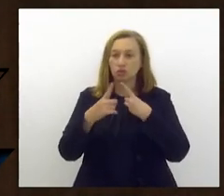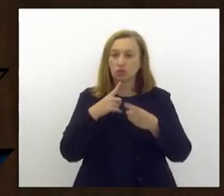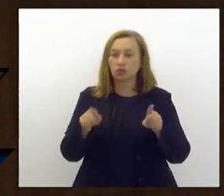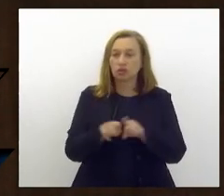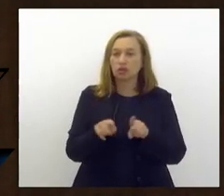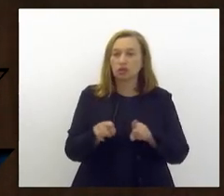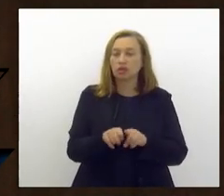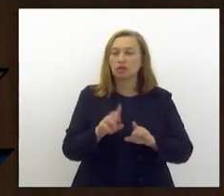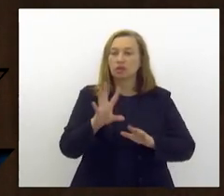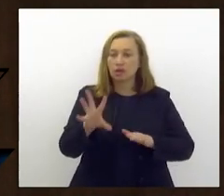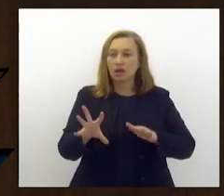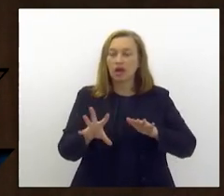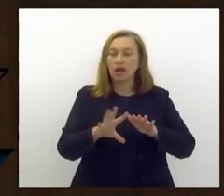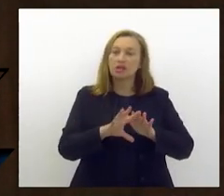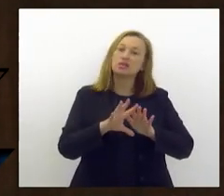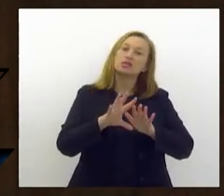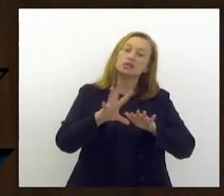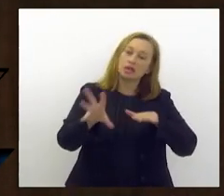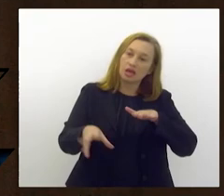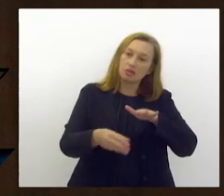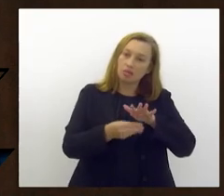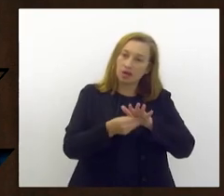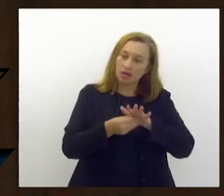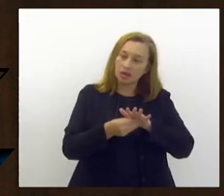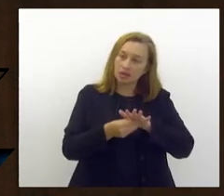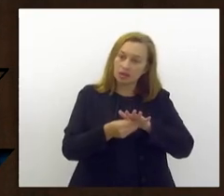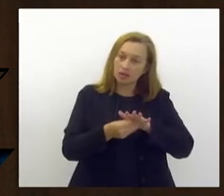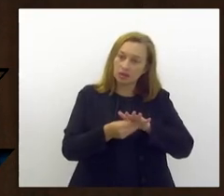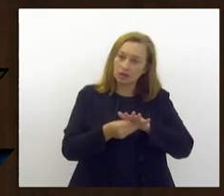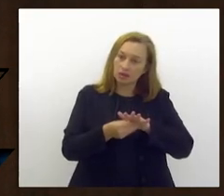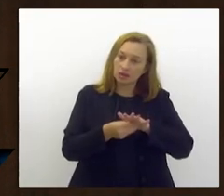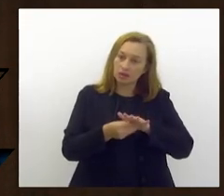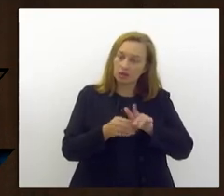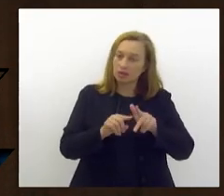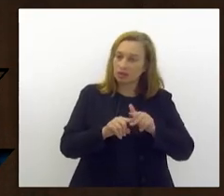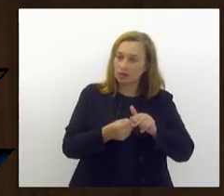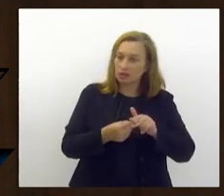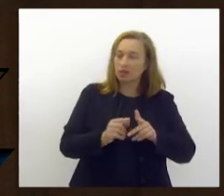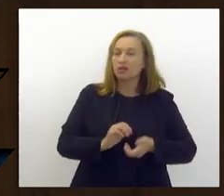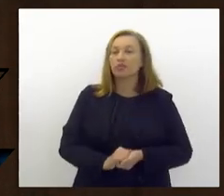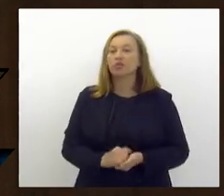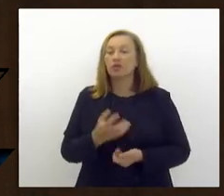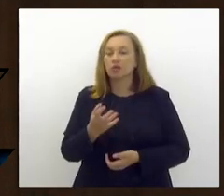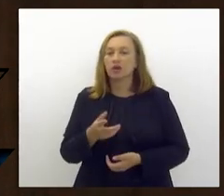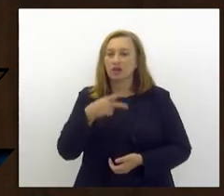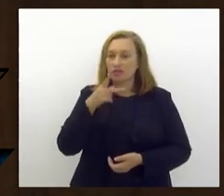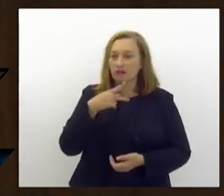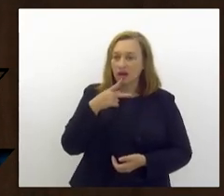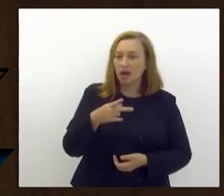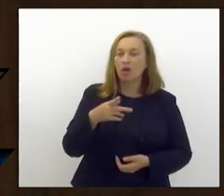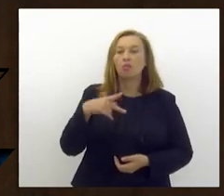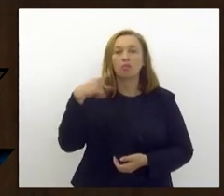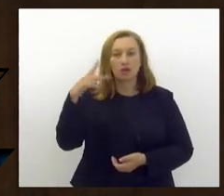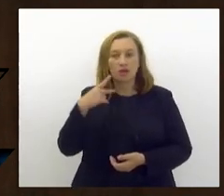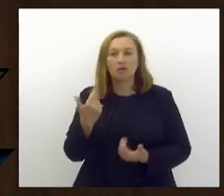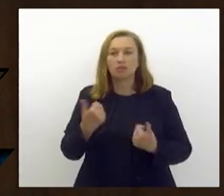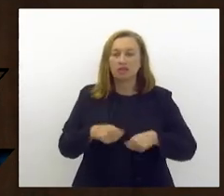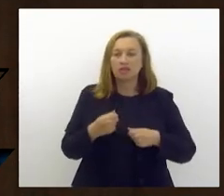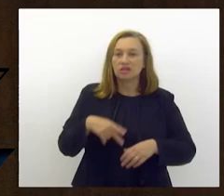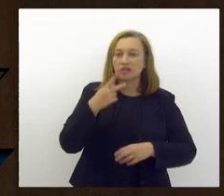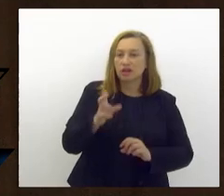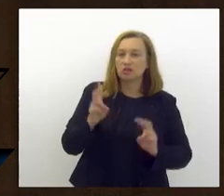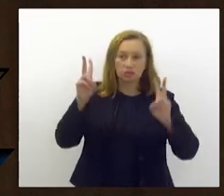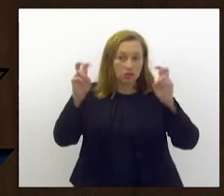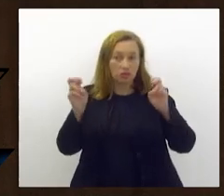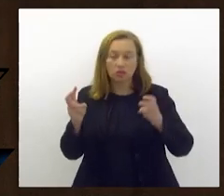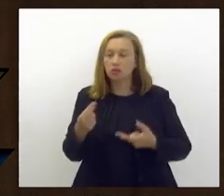as emendas impositivas. Eu quero manifestar, né, que o parlamento tem que se posicionar sobre essa questão,